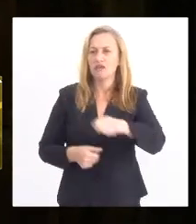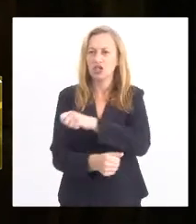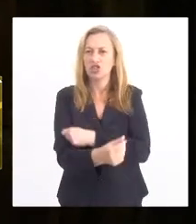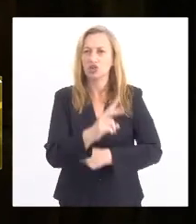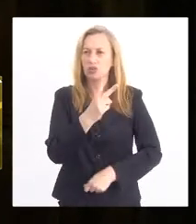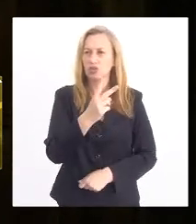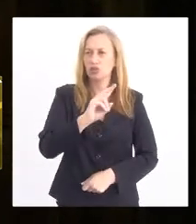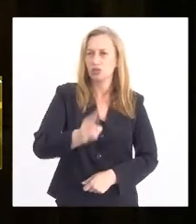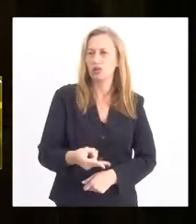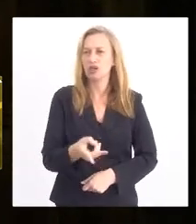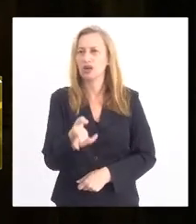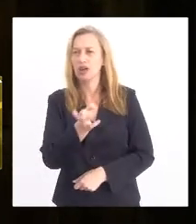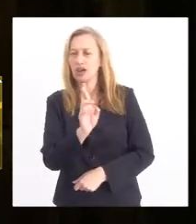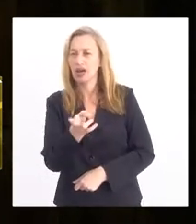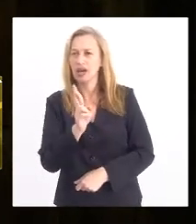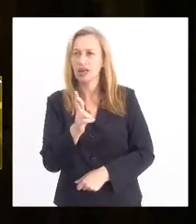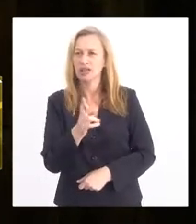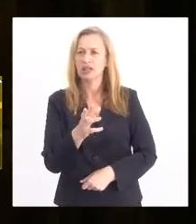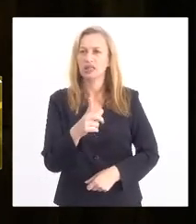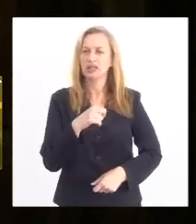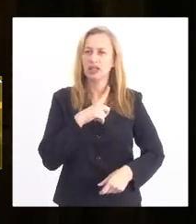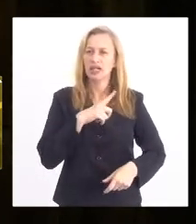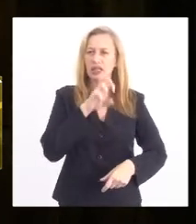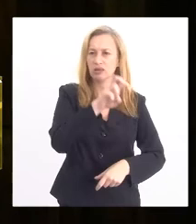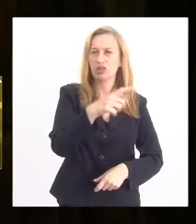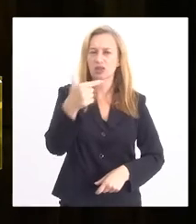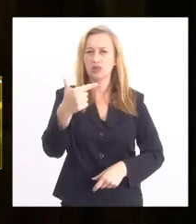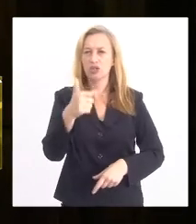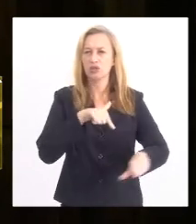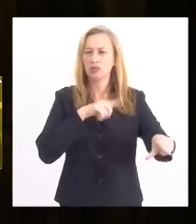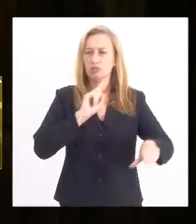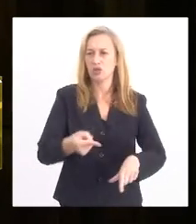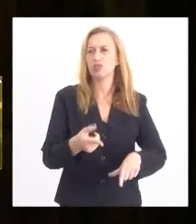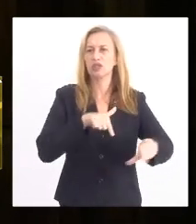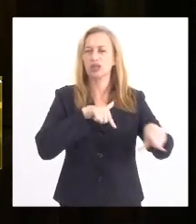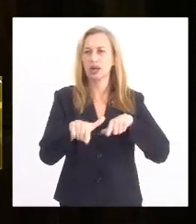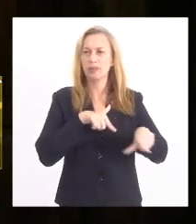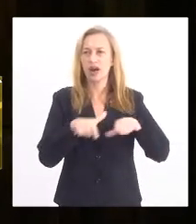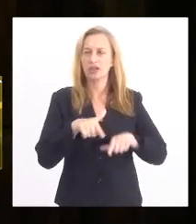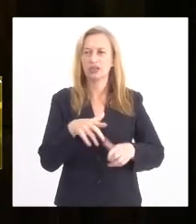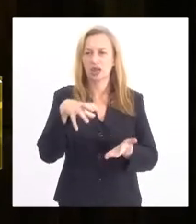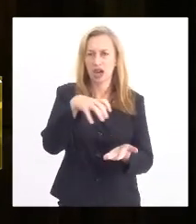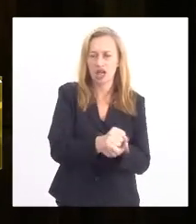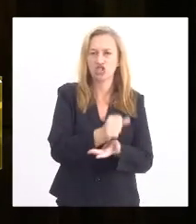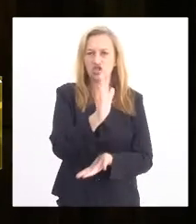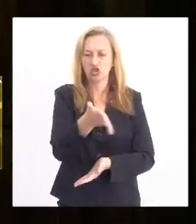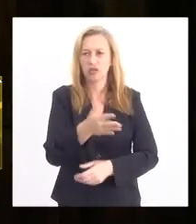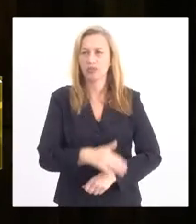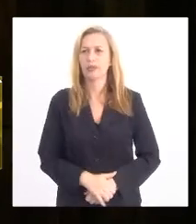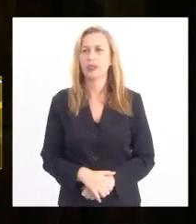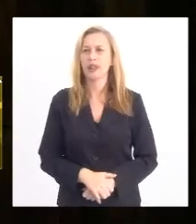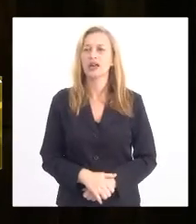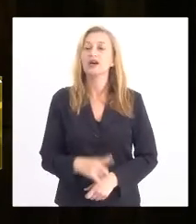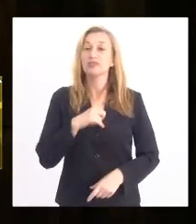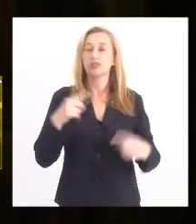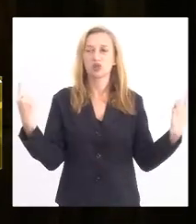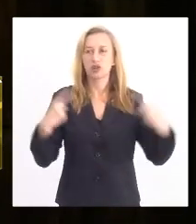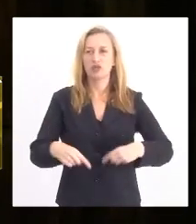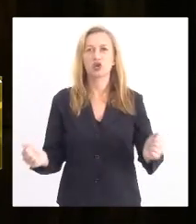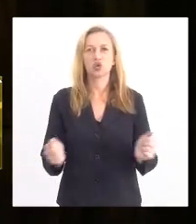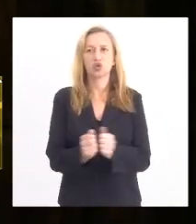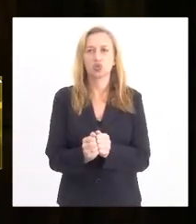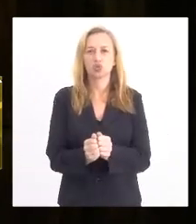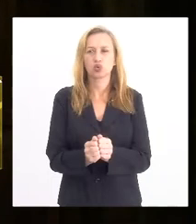e vai gerar 52 mil empregos faz parte de mais de 60 investimentos que nós temos cadastrado nós temos um desafio